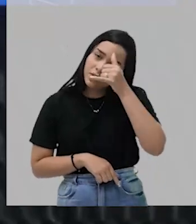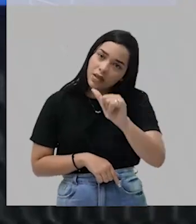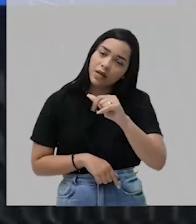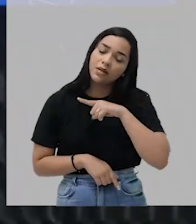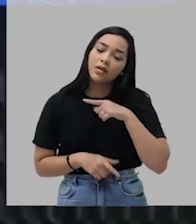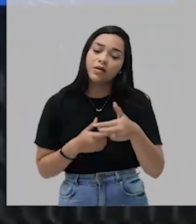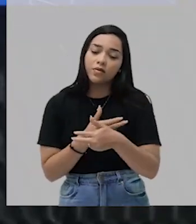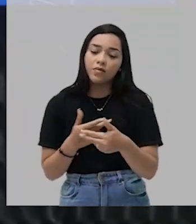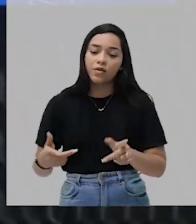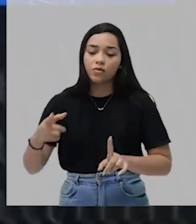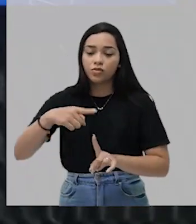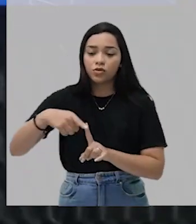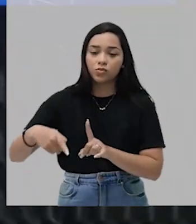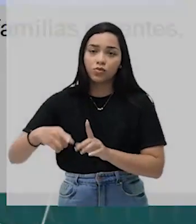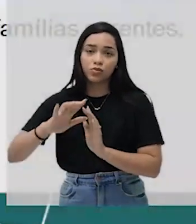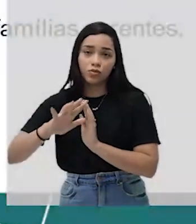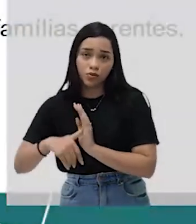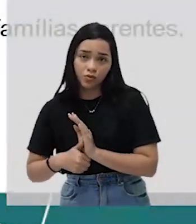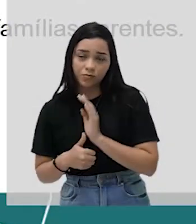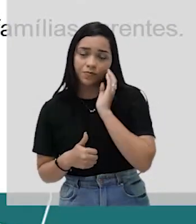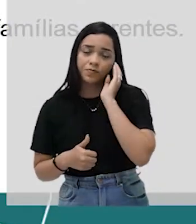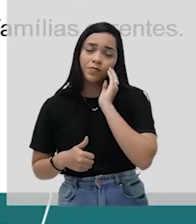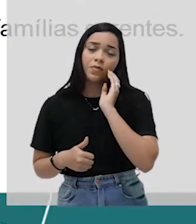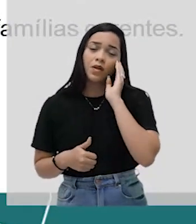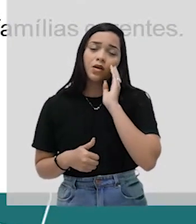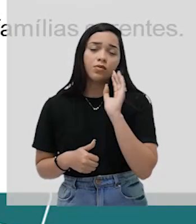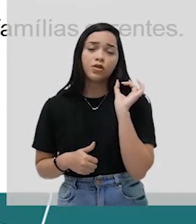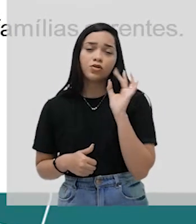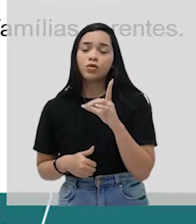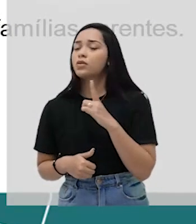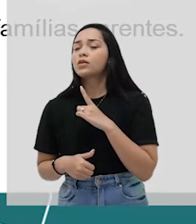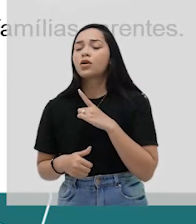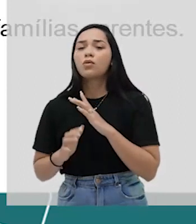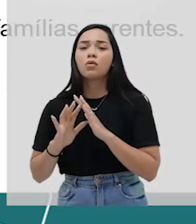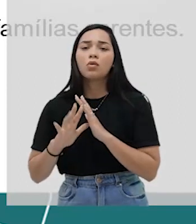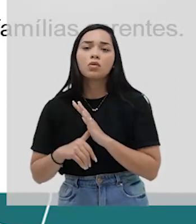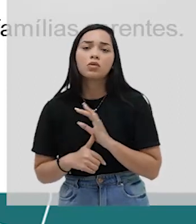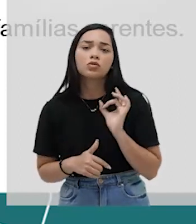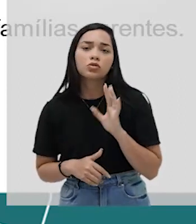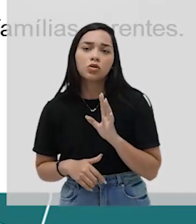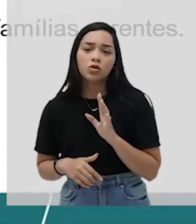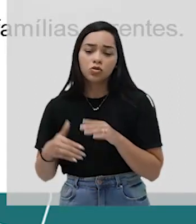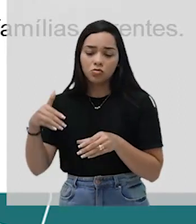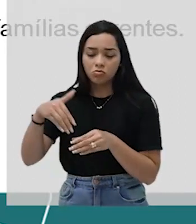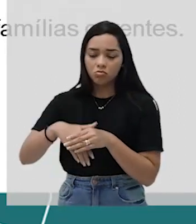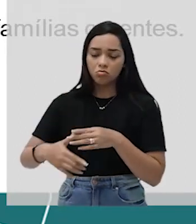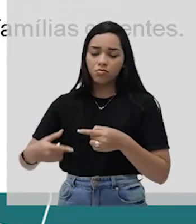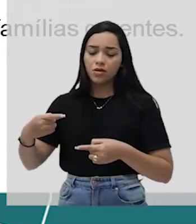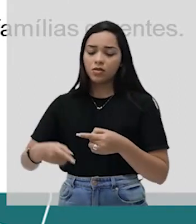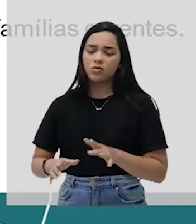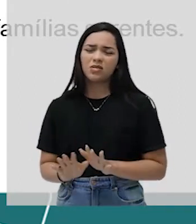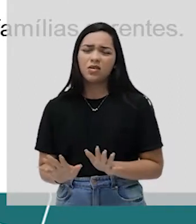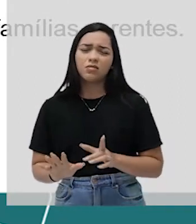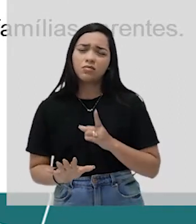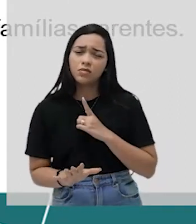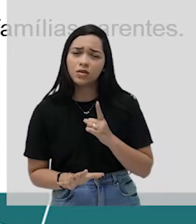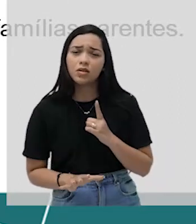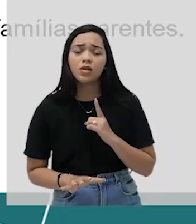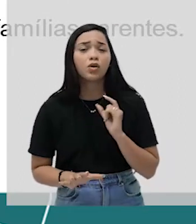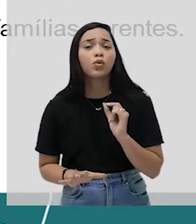os diversos tipos de corrupção. E aqui não se fala apenas de uma corrupção partidária. Aqui se fala